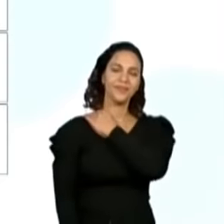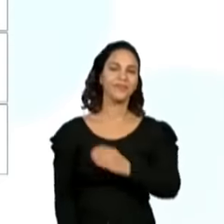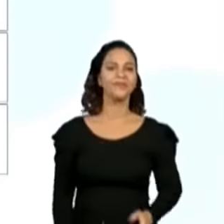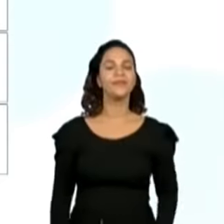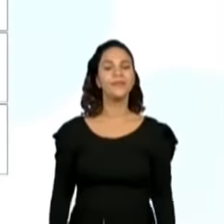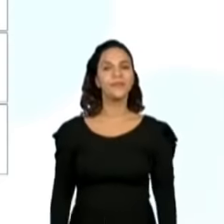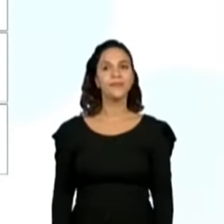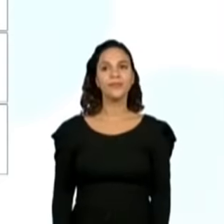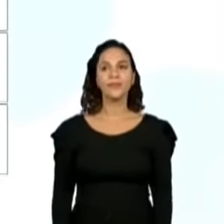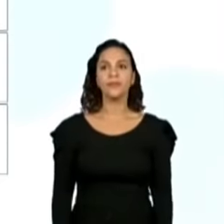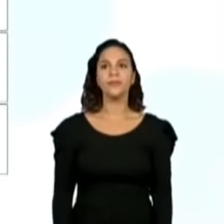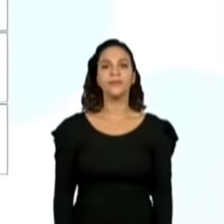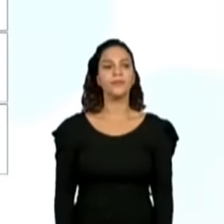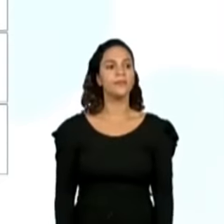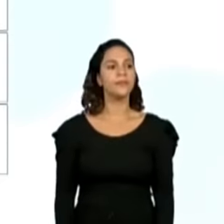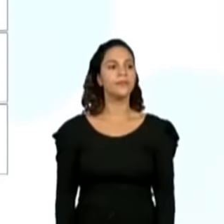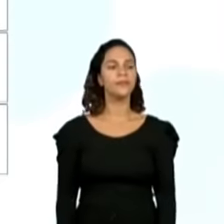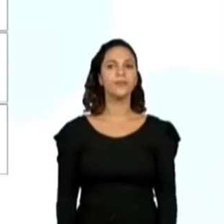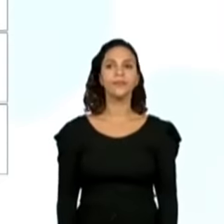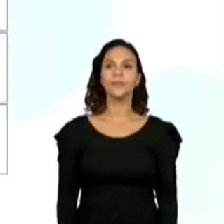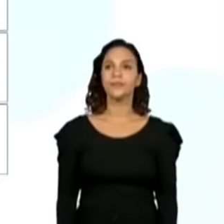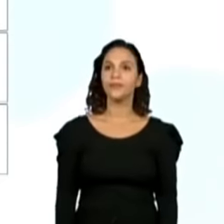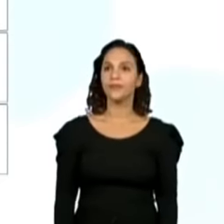Aí. Escápula.